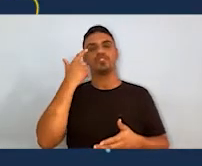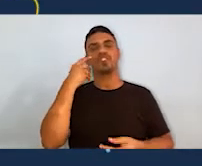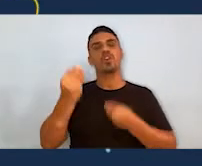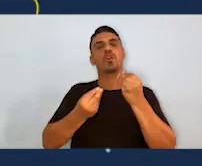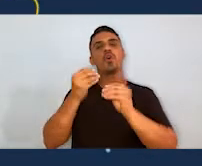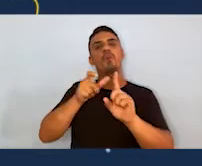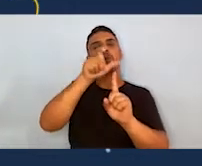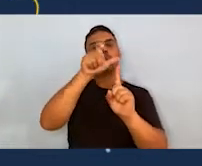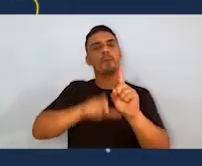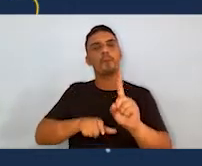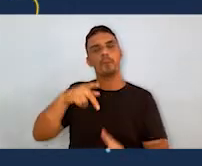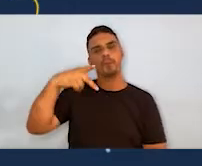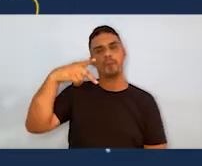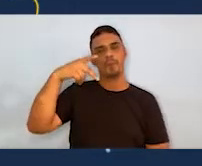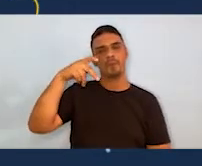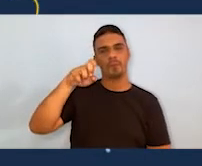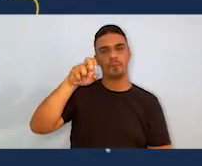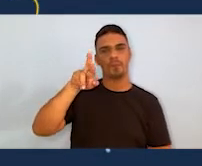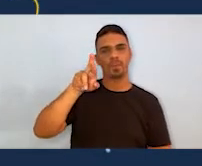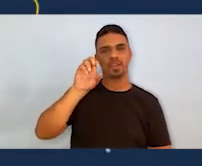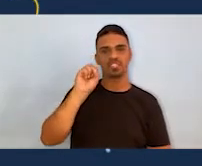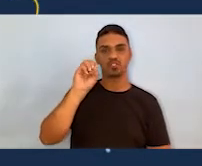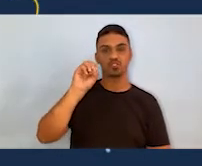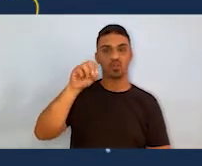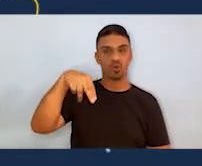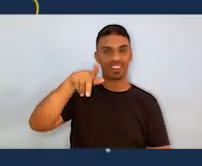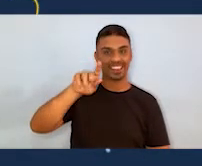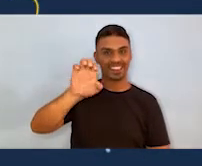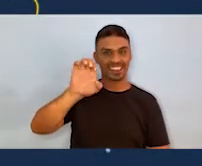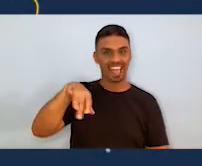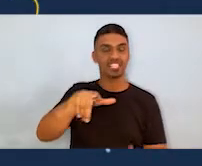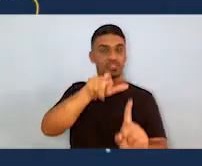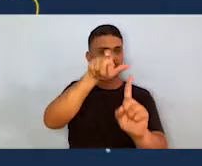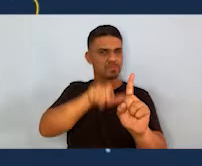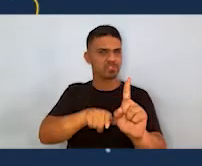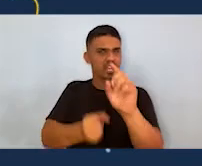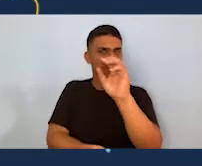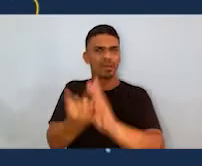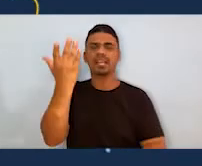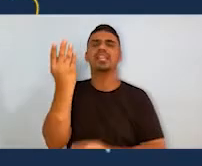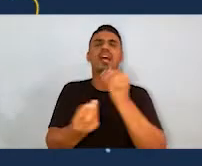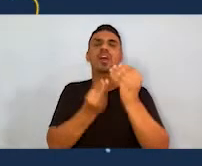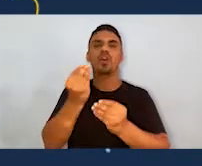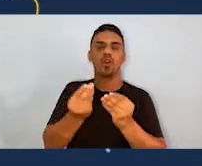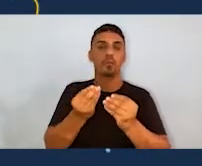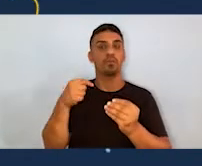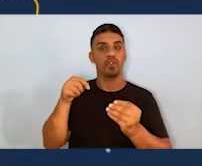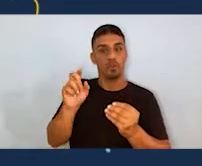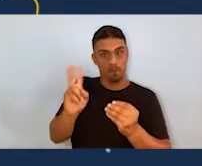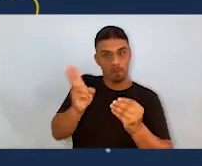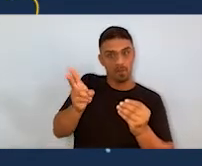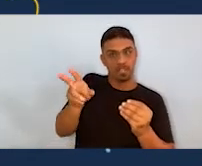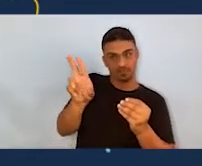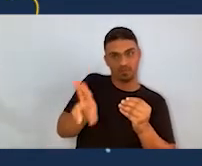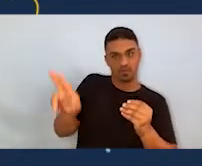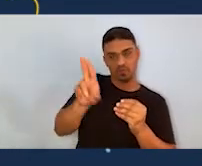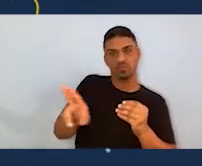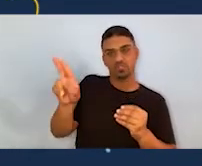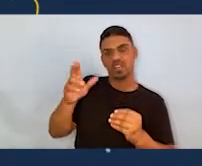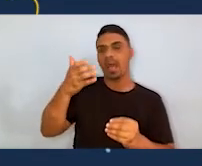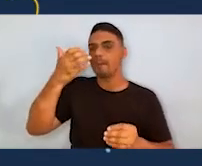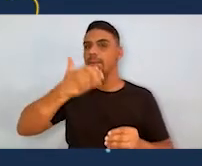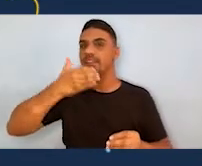parte legal, a parte divertida. Então, para criar personagem, a gente vai usar ainda a maçãzinha. Aí vocês falam, pô, mas